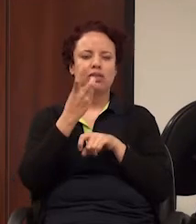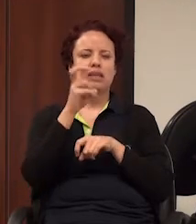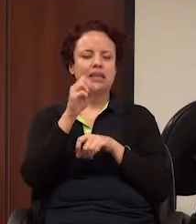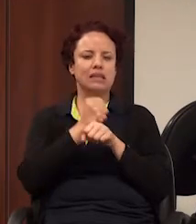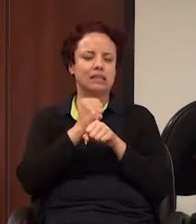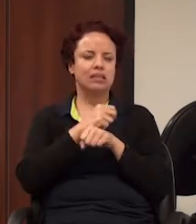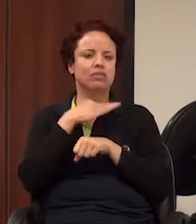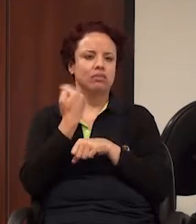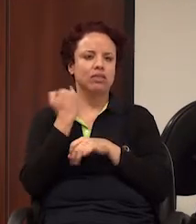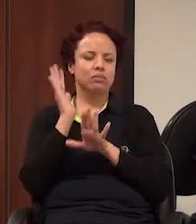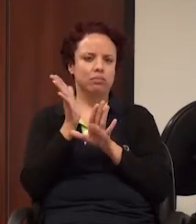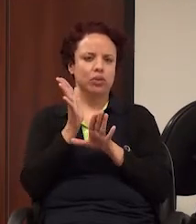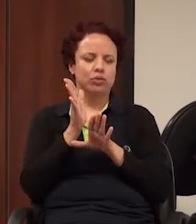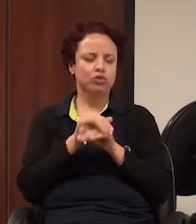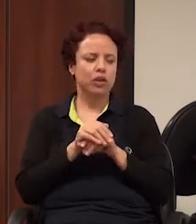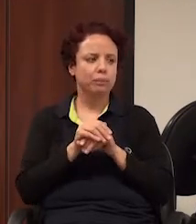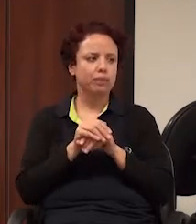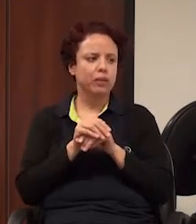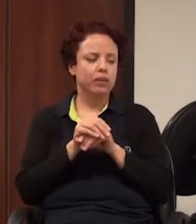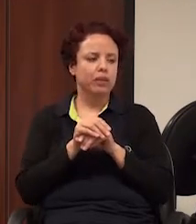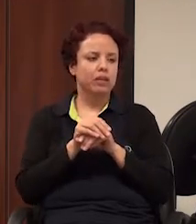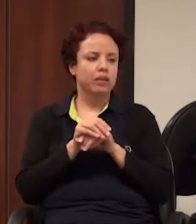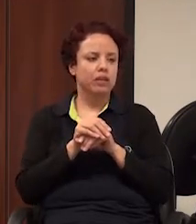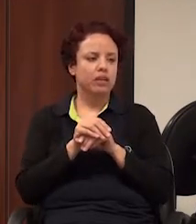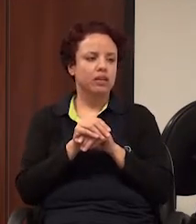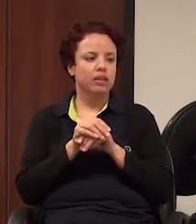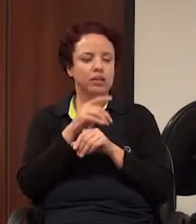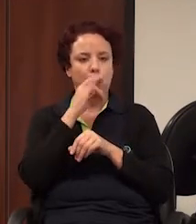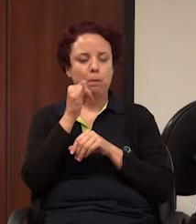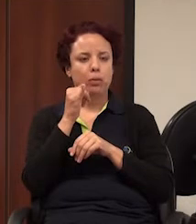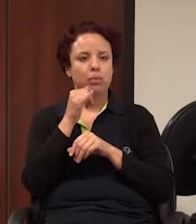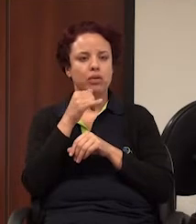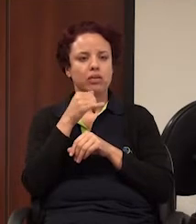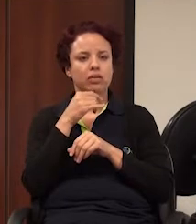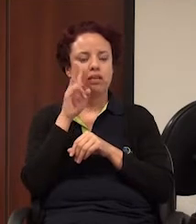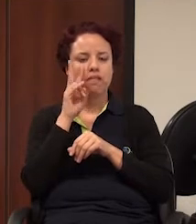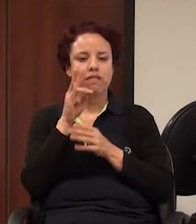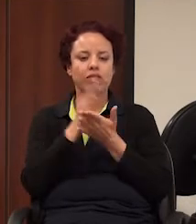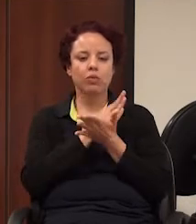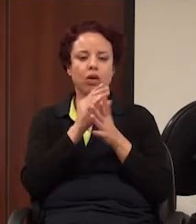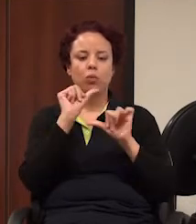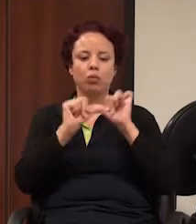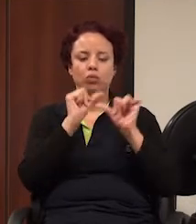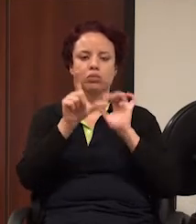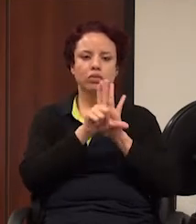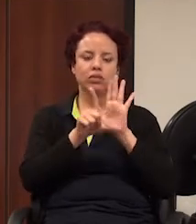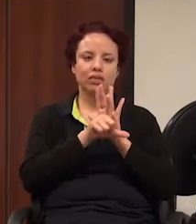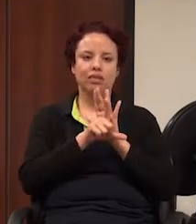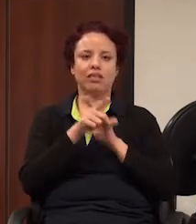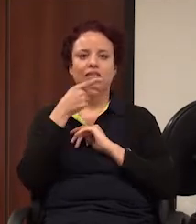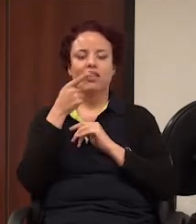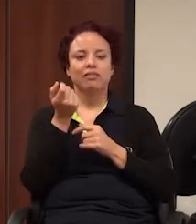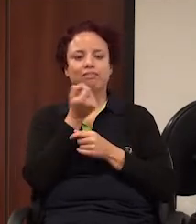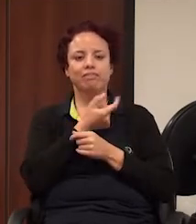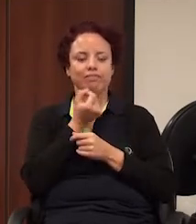anos, e ele pegou, né, muito dessas mudanças legais e ele brincava muito, olha, ele